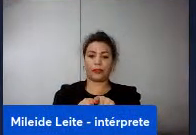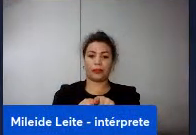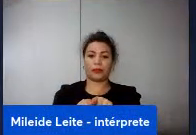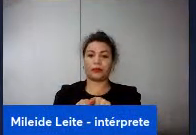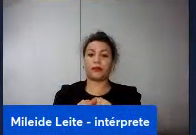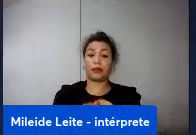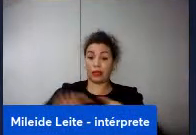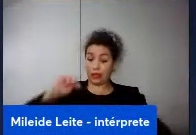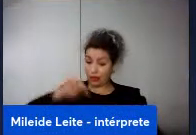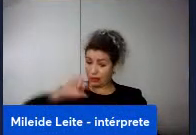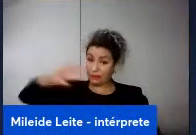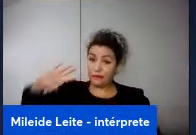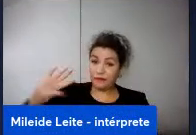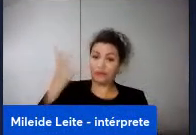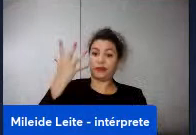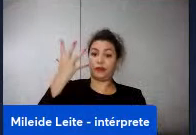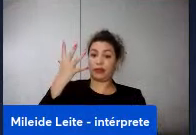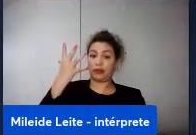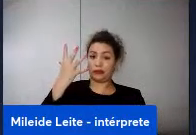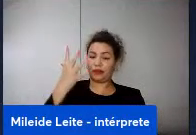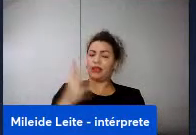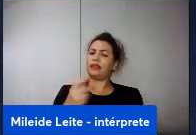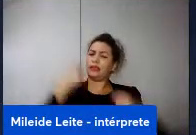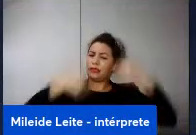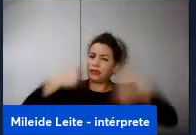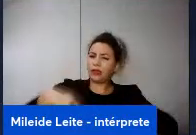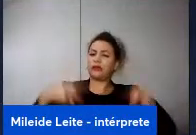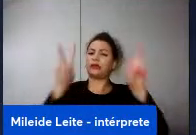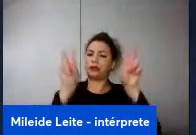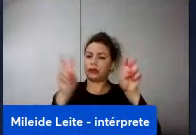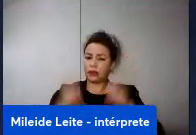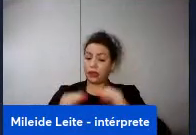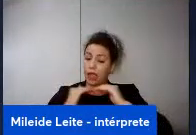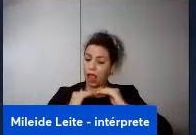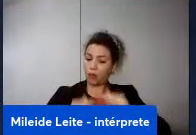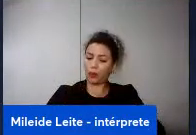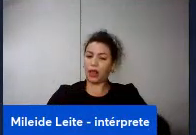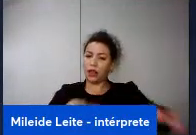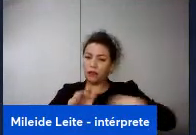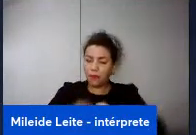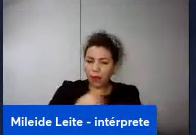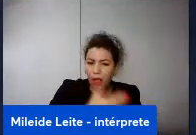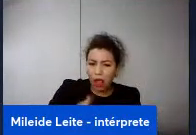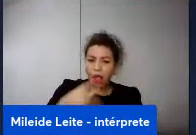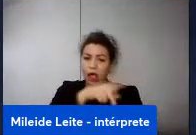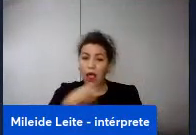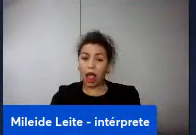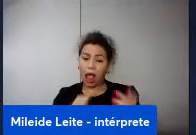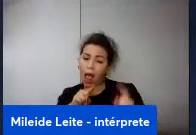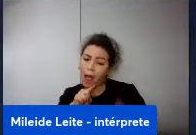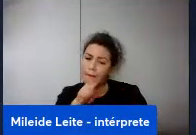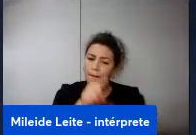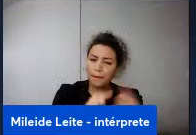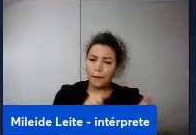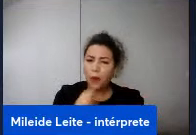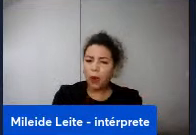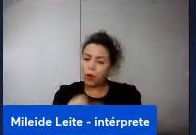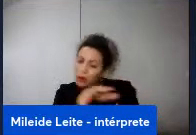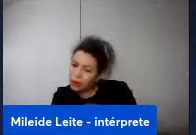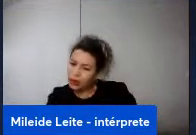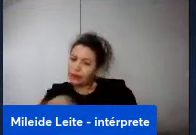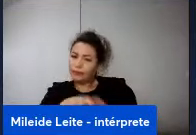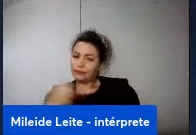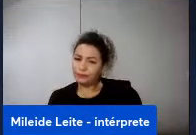esse evento, ao tocar na temática da equidade na formação inicial, aponta para uma dimensão extremamente importante